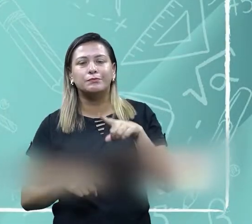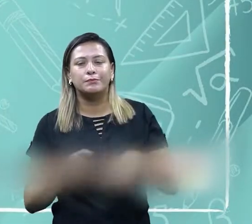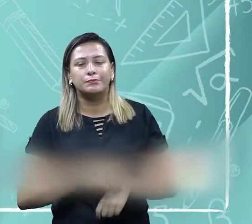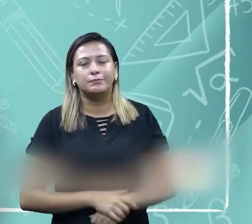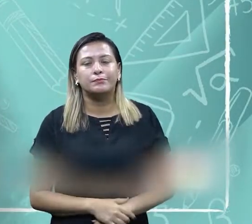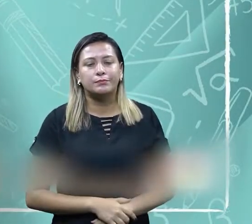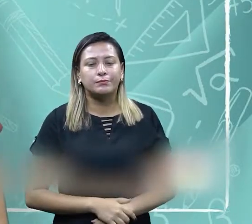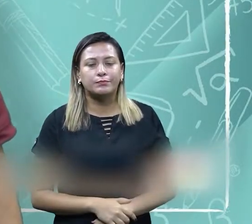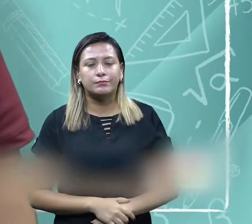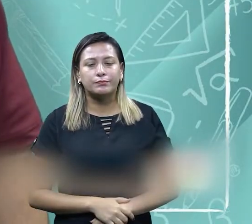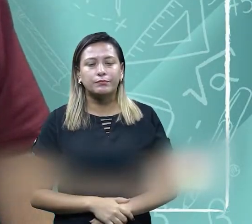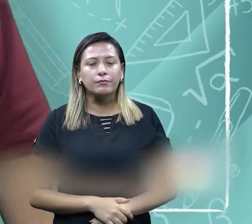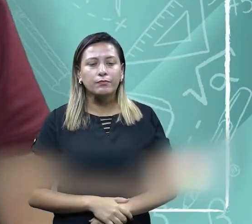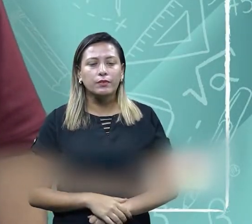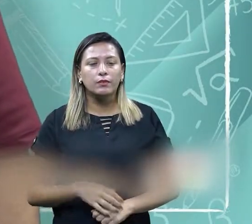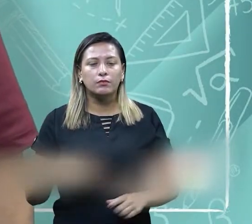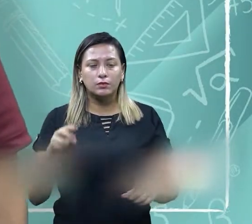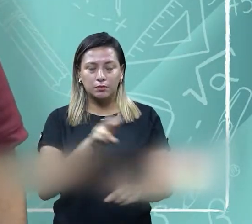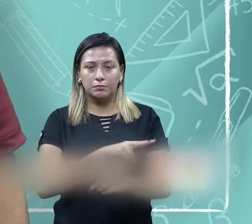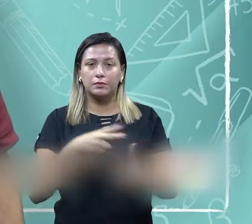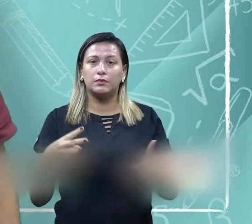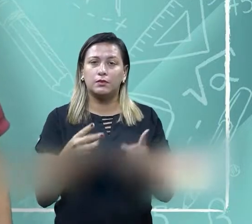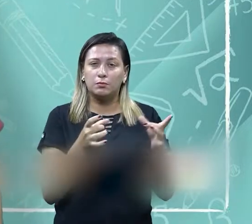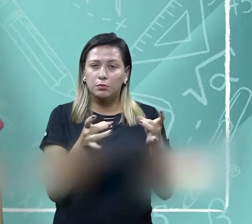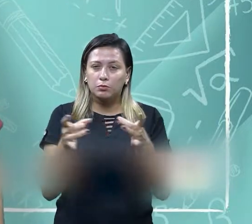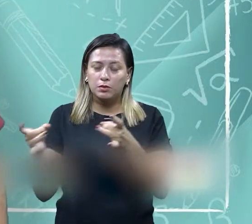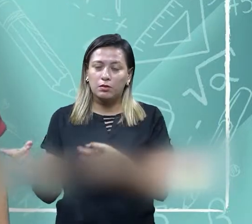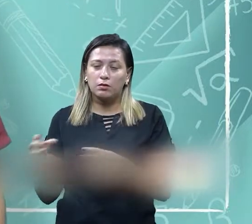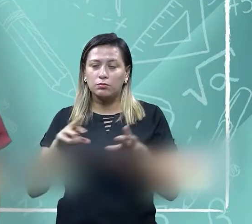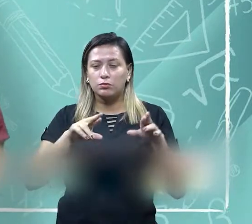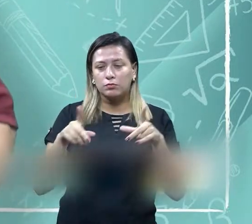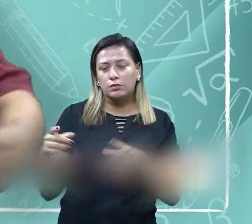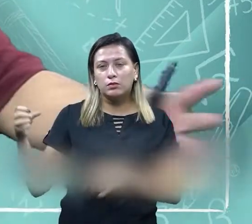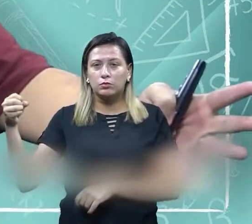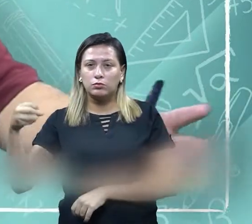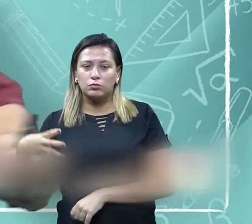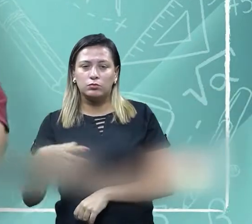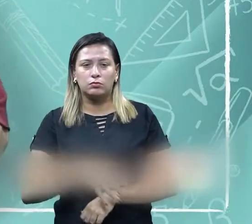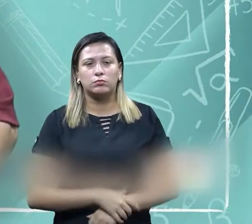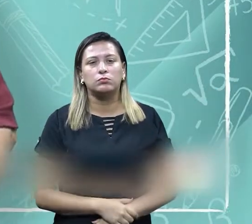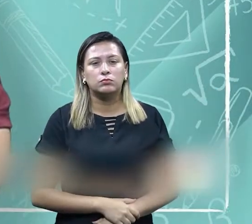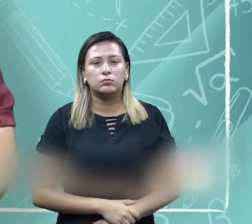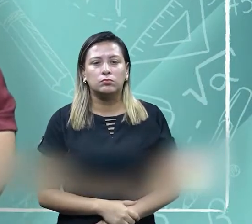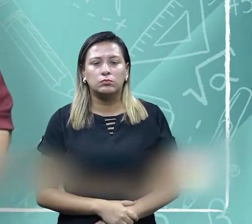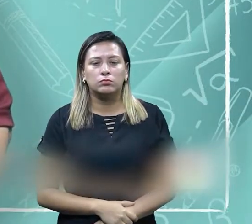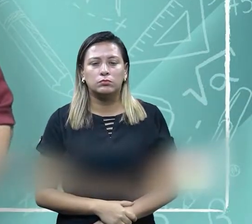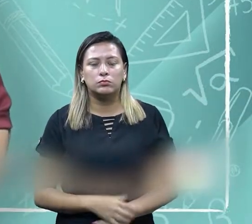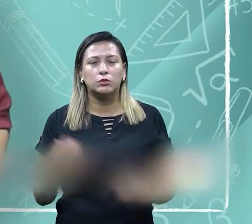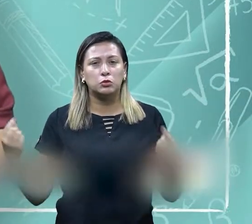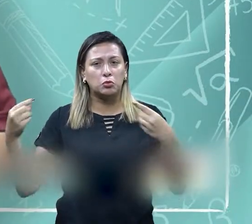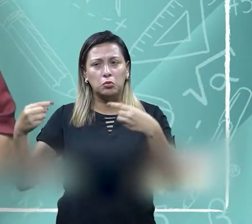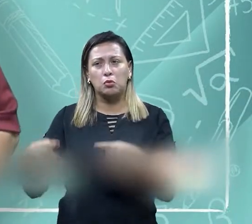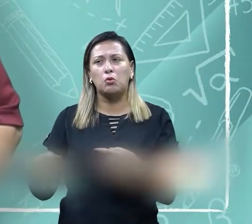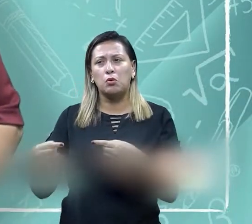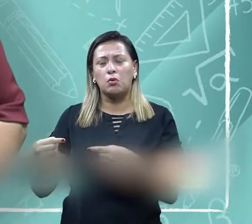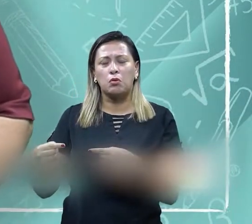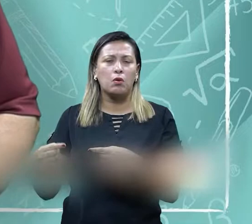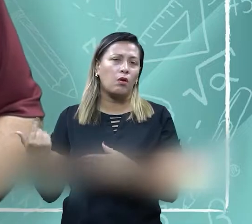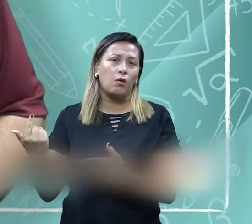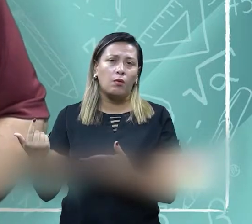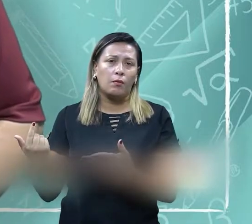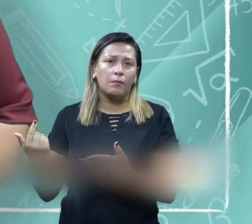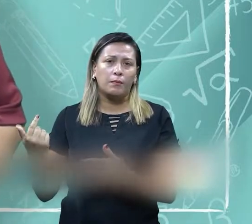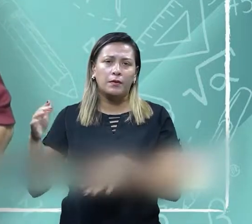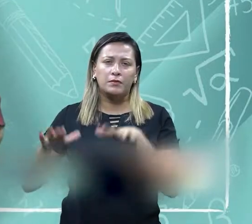bom? Então, você enxerga um mercado diferente, novo, né? Uma lagoa limpa, sem concorrentes às vezes, tá bom?